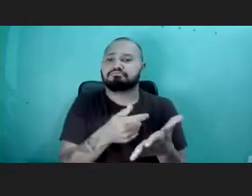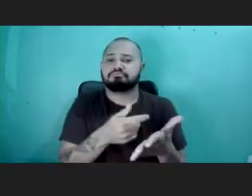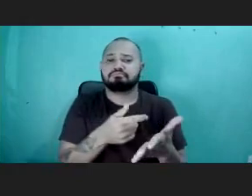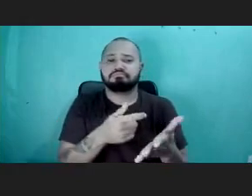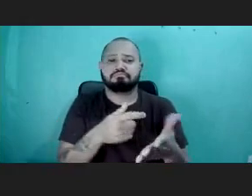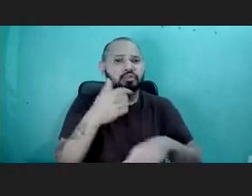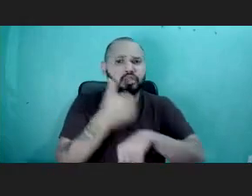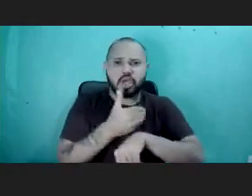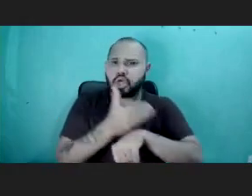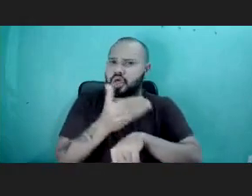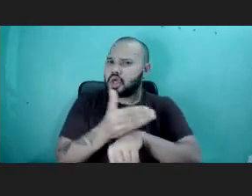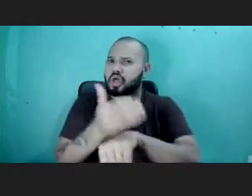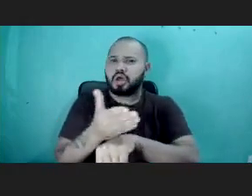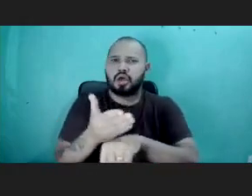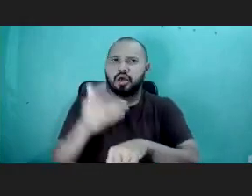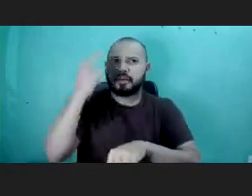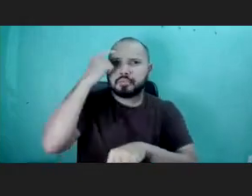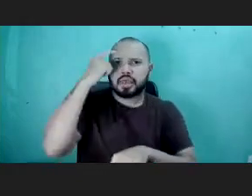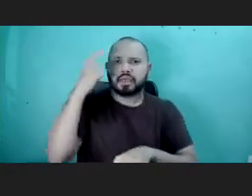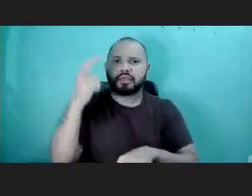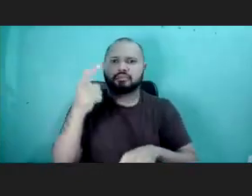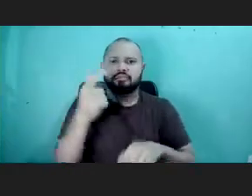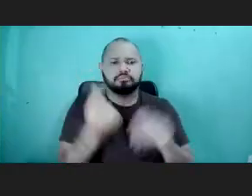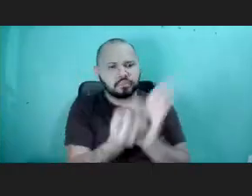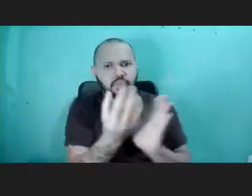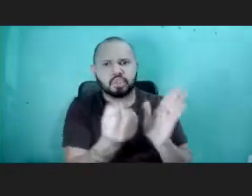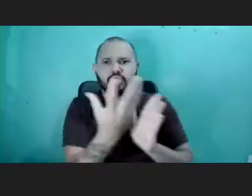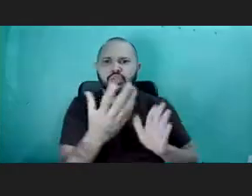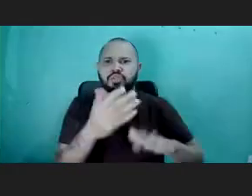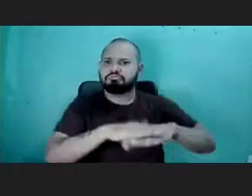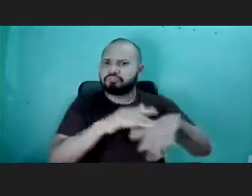Pense, produza, faça.